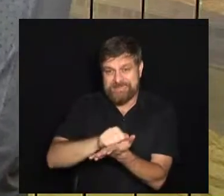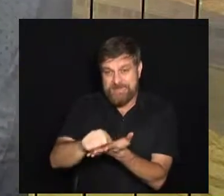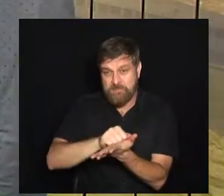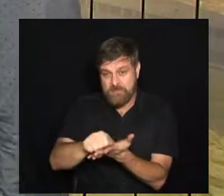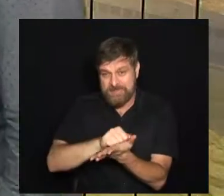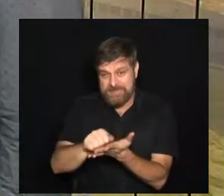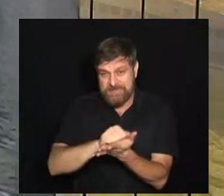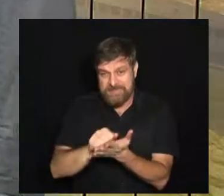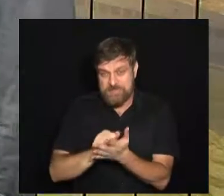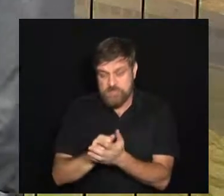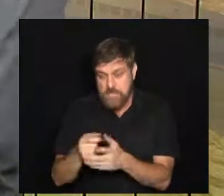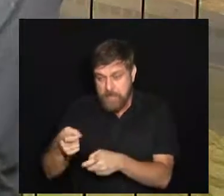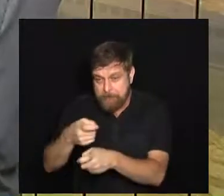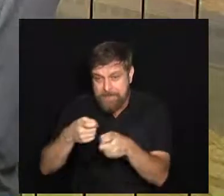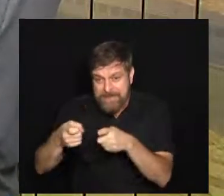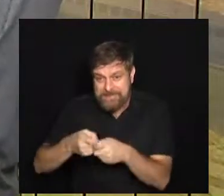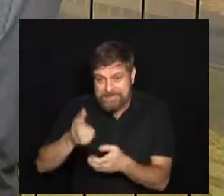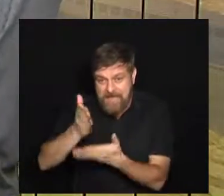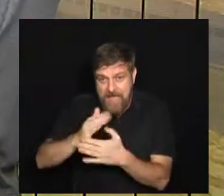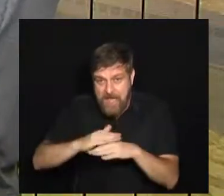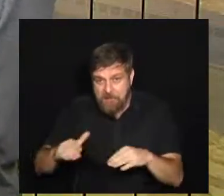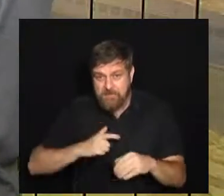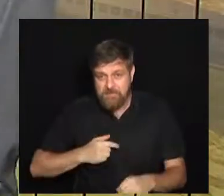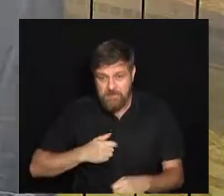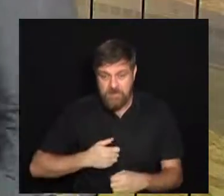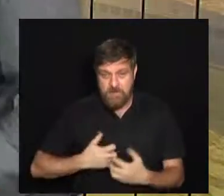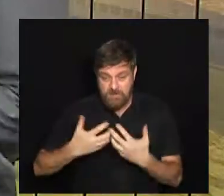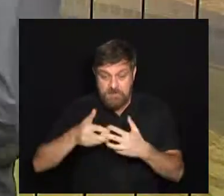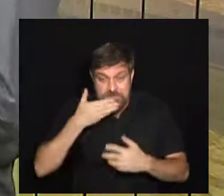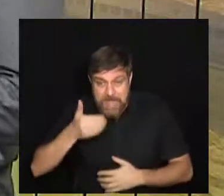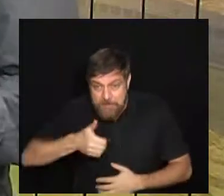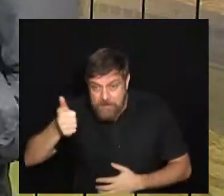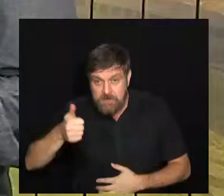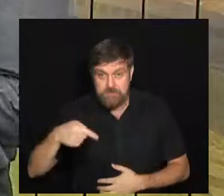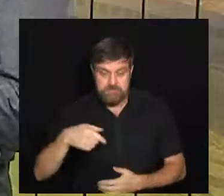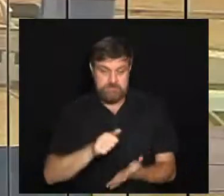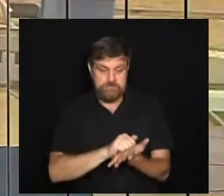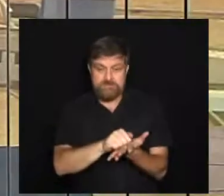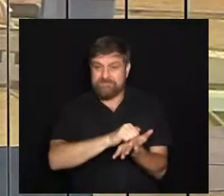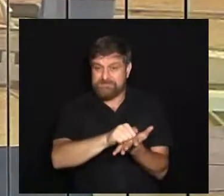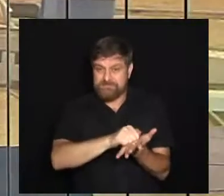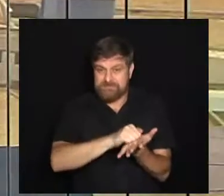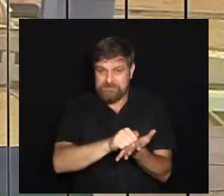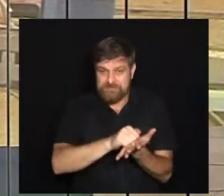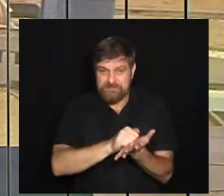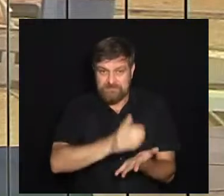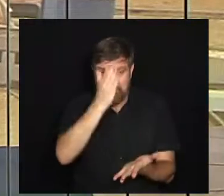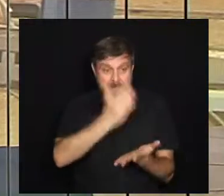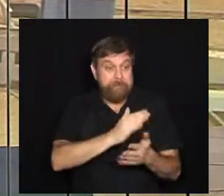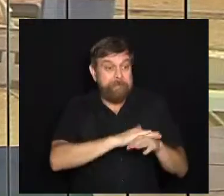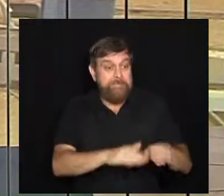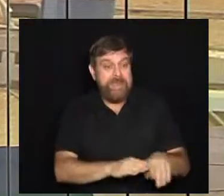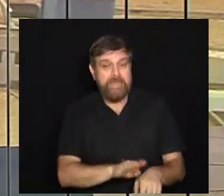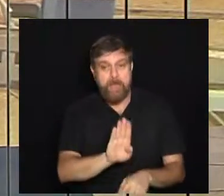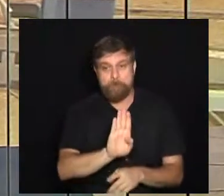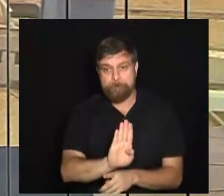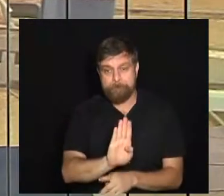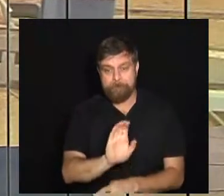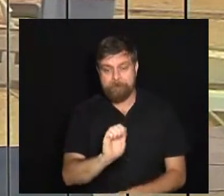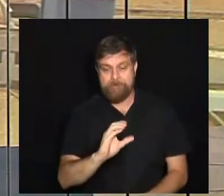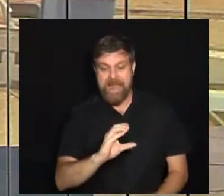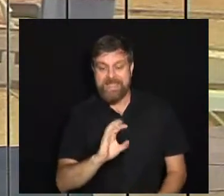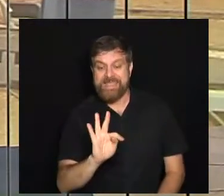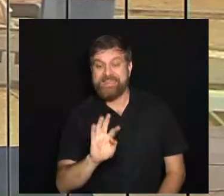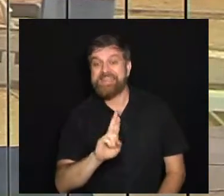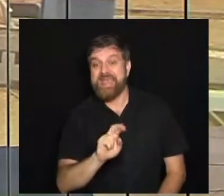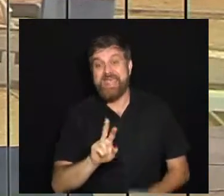é mais efetivo que o normal não sabonete bactericida feito o nome já diz mata mais bactérias o que nós estamos